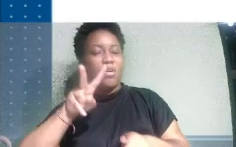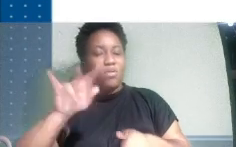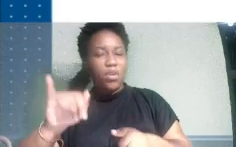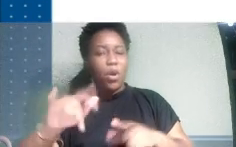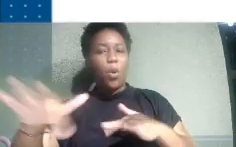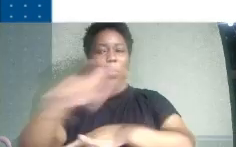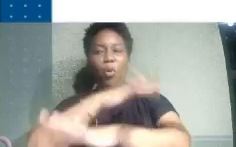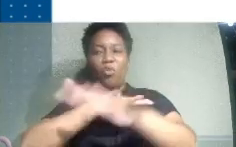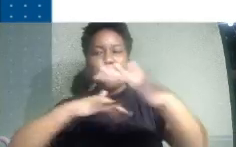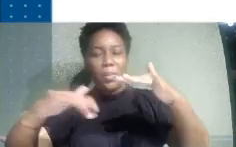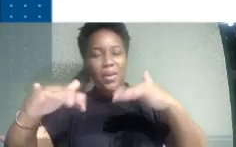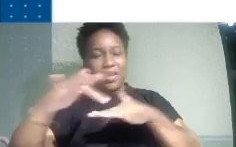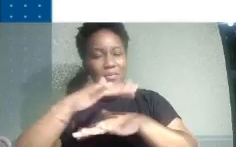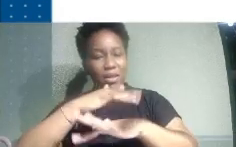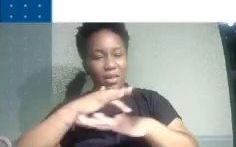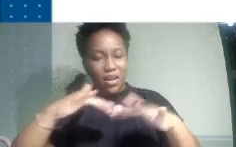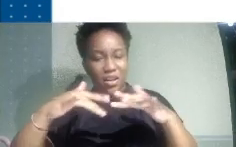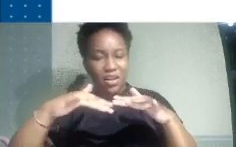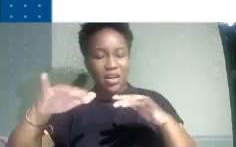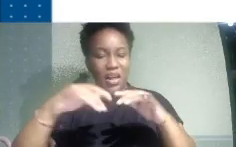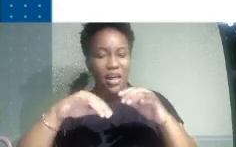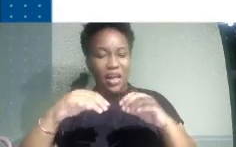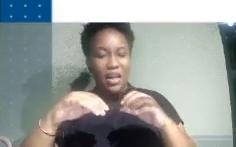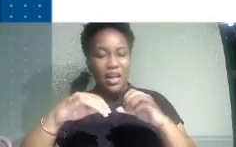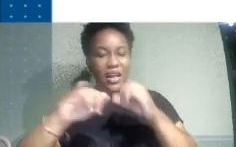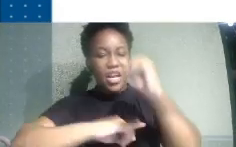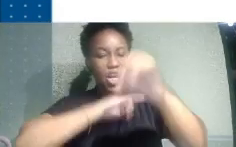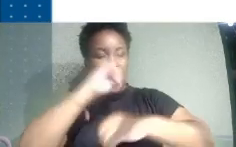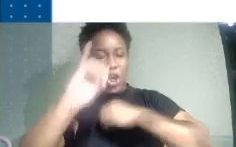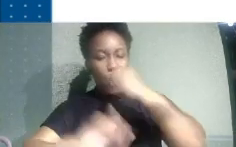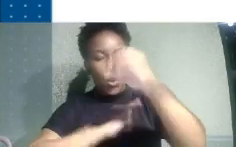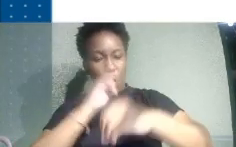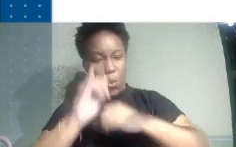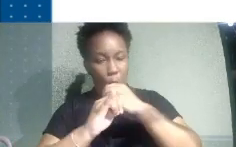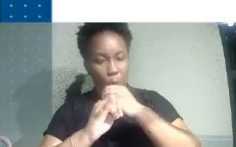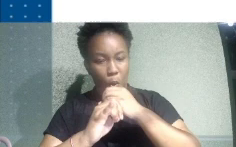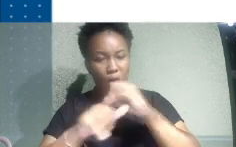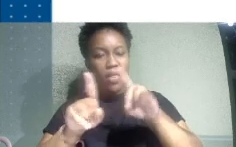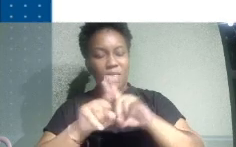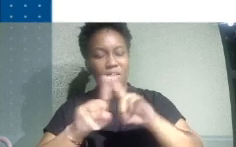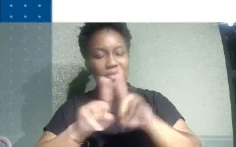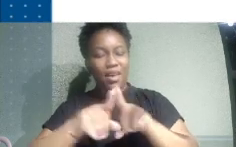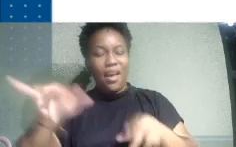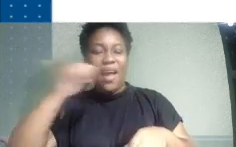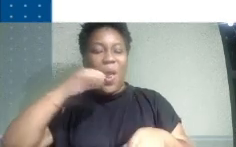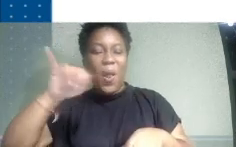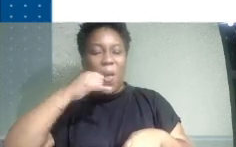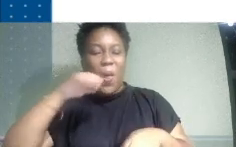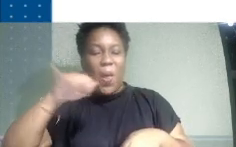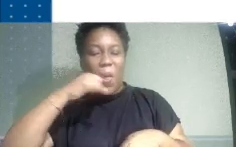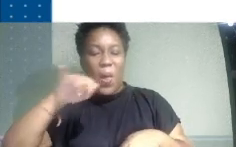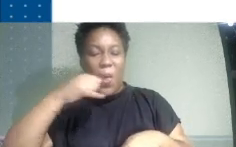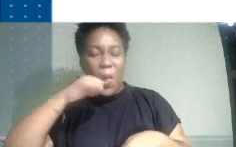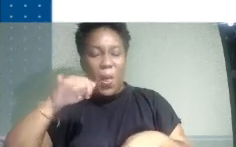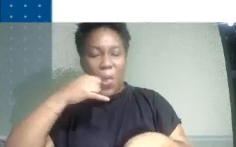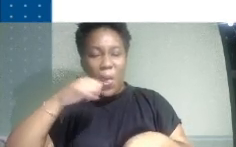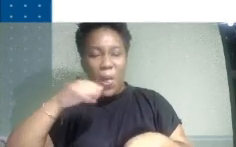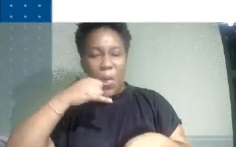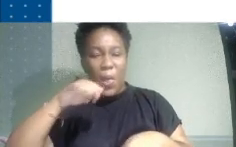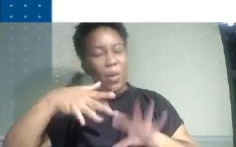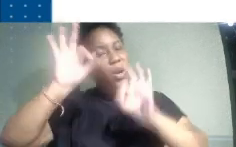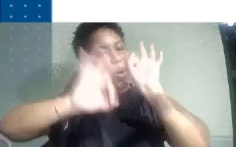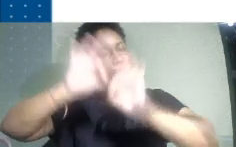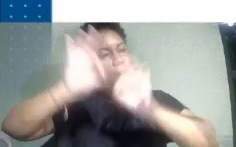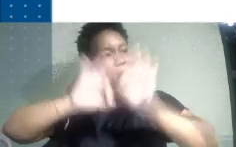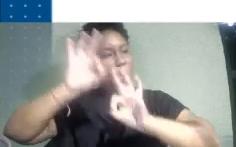de um ponto a outro de elétrons? Quando você tem uma diferença de potencial entre esses pontos e quando você tem um fluxo ordenado